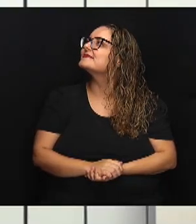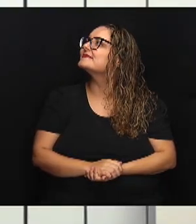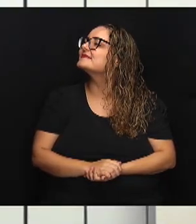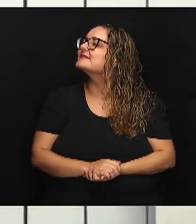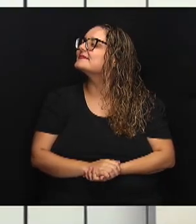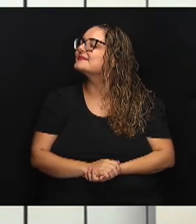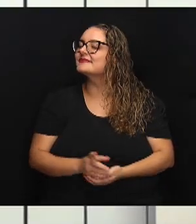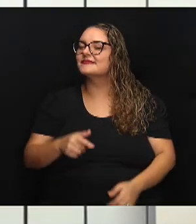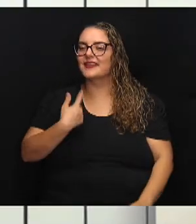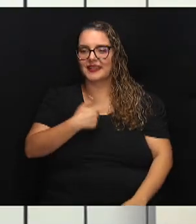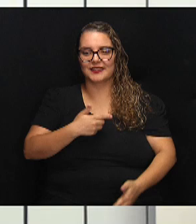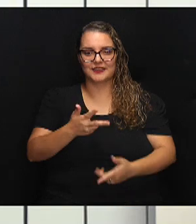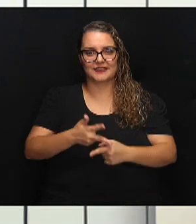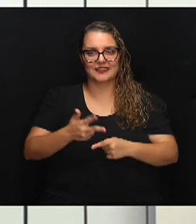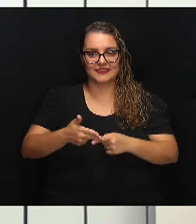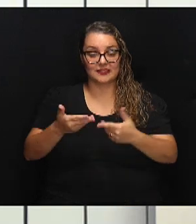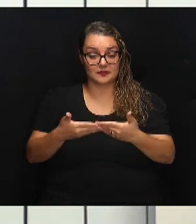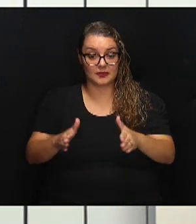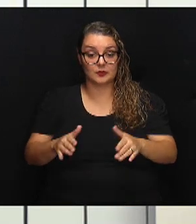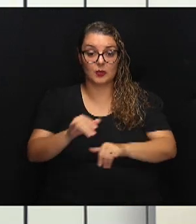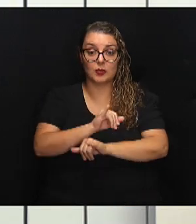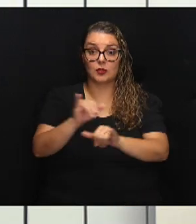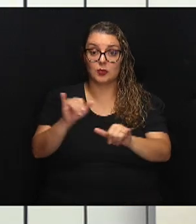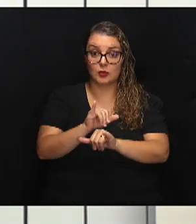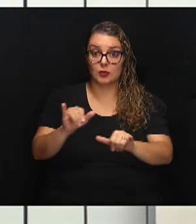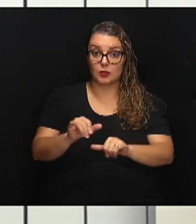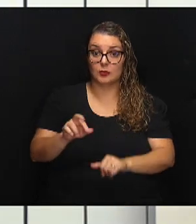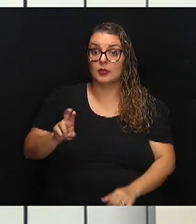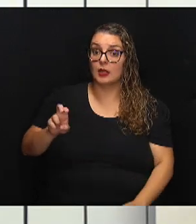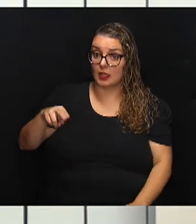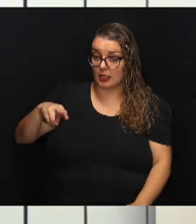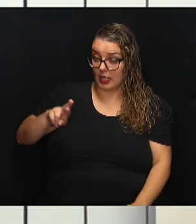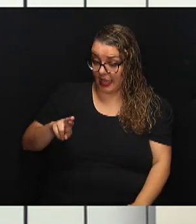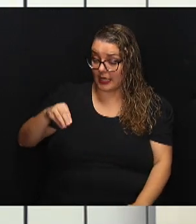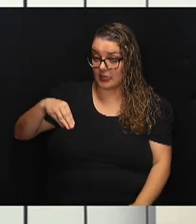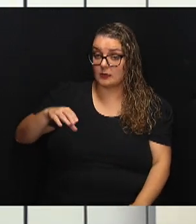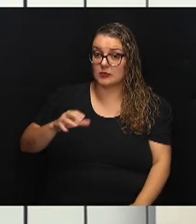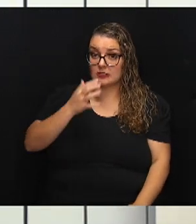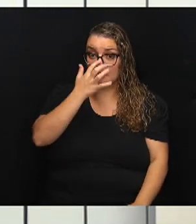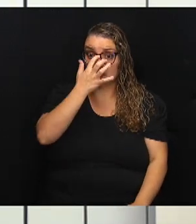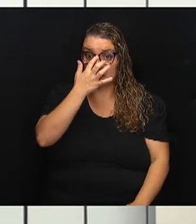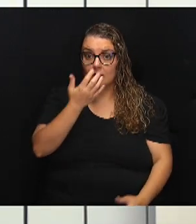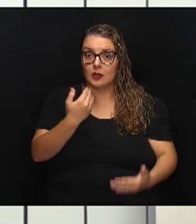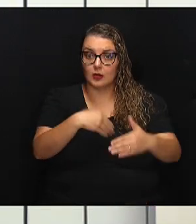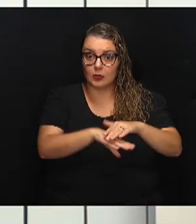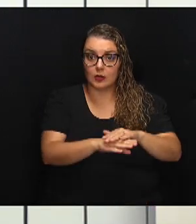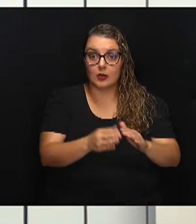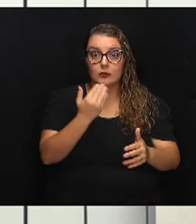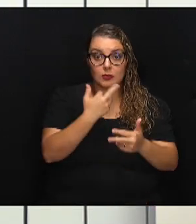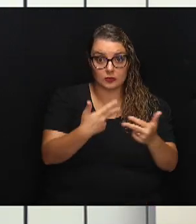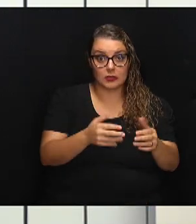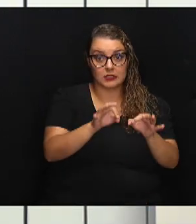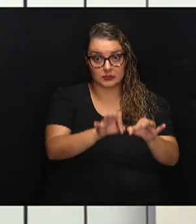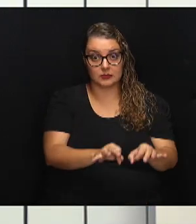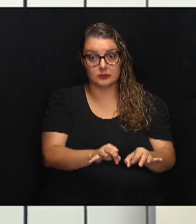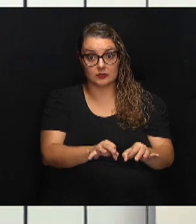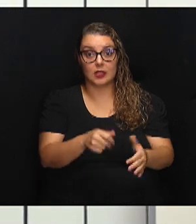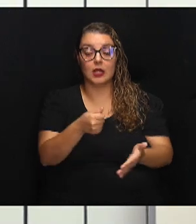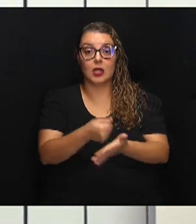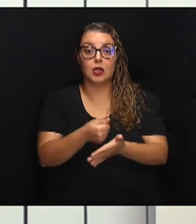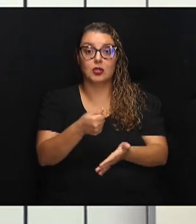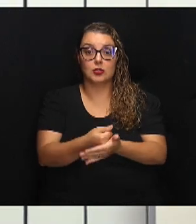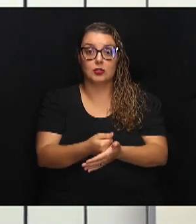E a gente abre a edição de hoje com as notícias da metrópole. Armazenar os alimentos corretamente garante